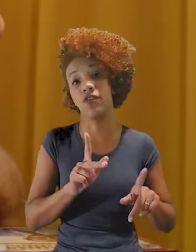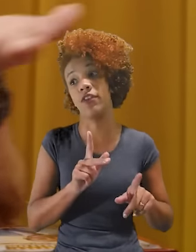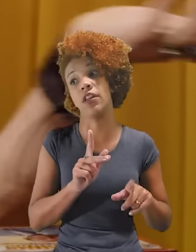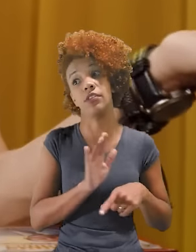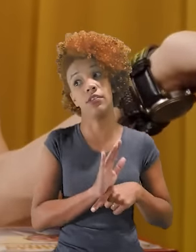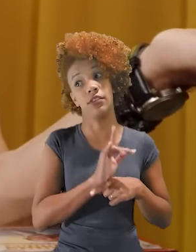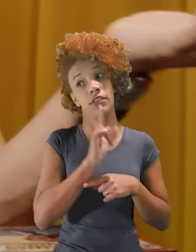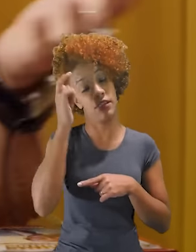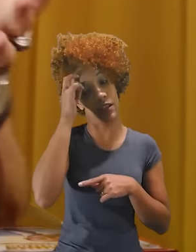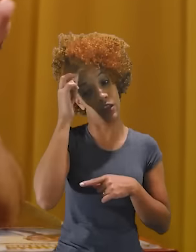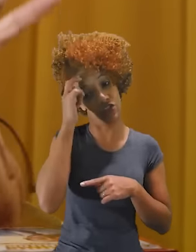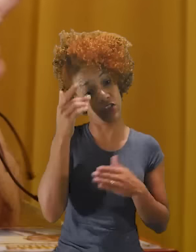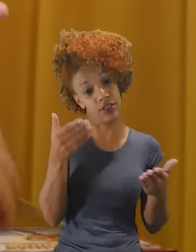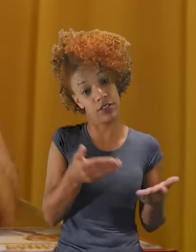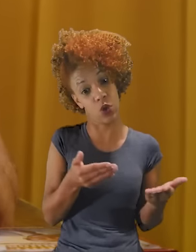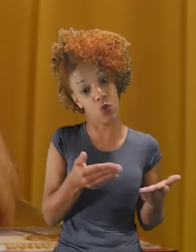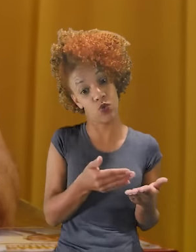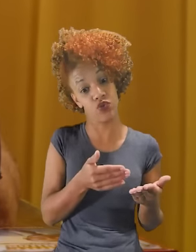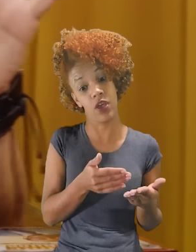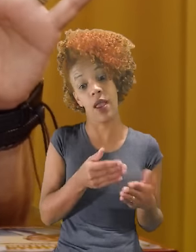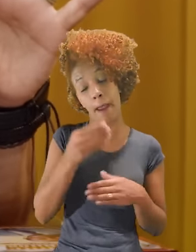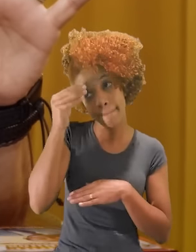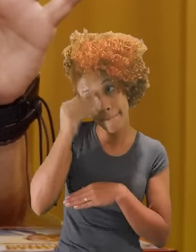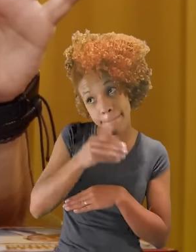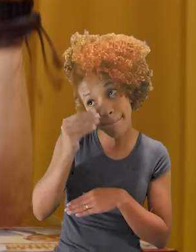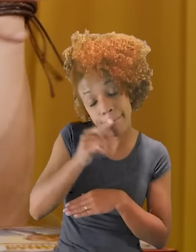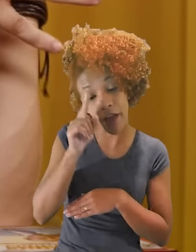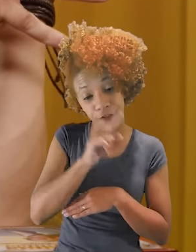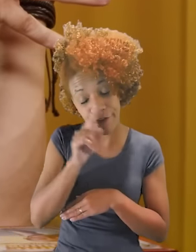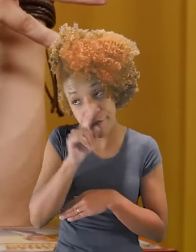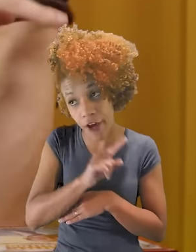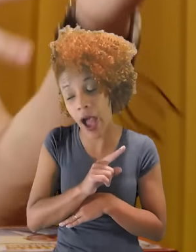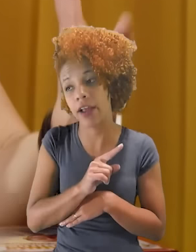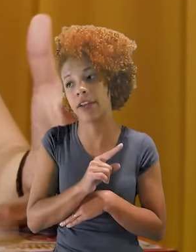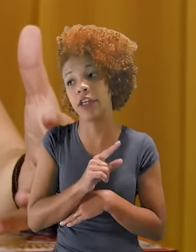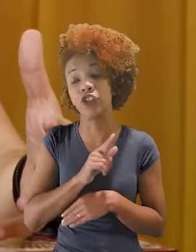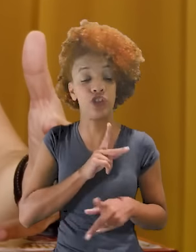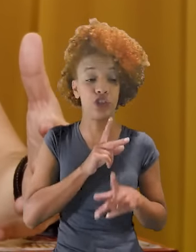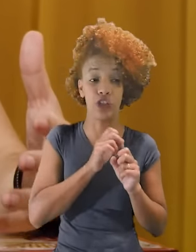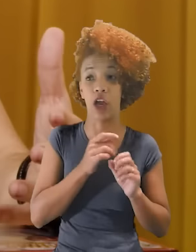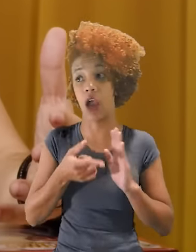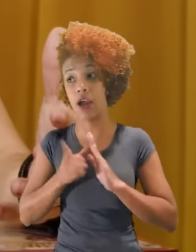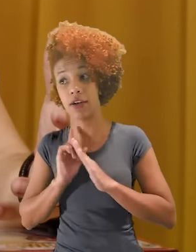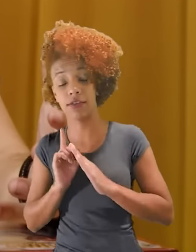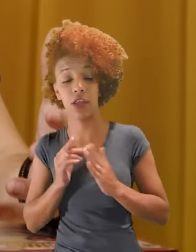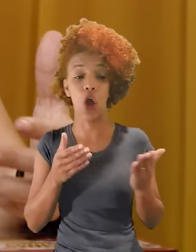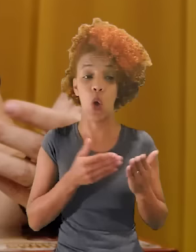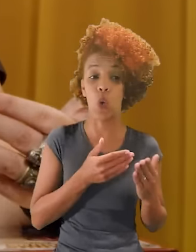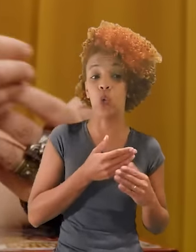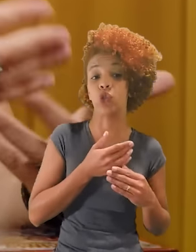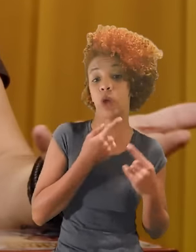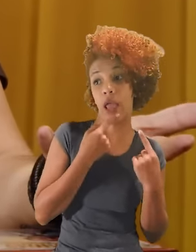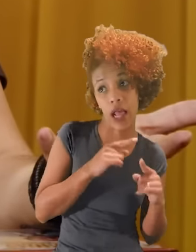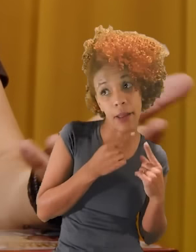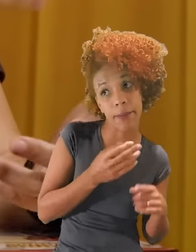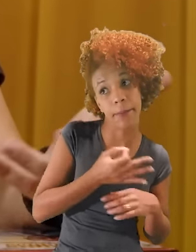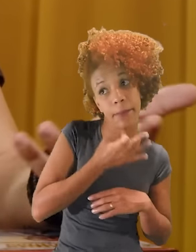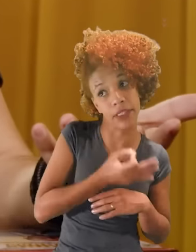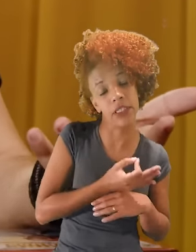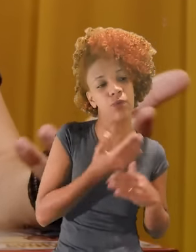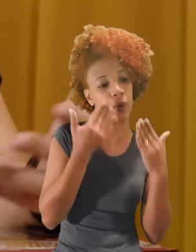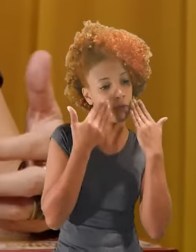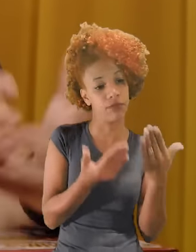Disney atual. Que a gente sabe que peca por isso. O lado criativo que ele tinha muito forte, a equipe dele tinha muito forte, hoje, né, isso é uma crítica construtiva,